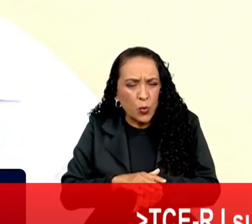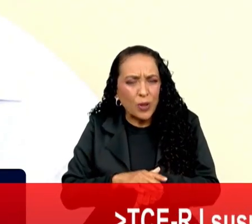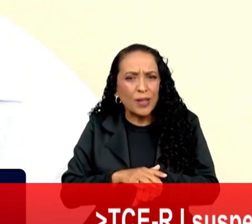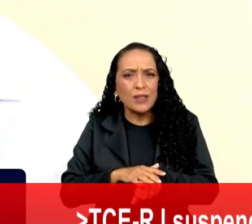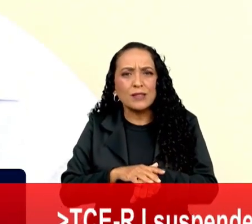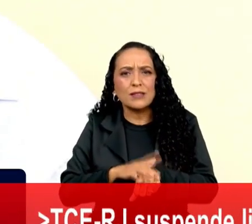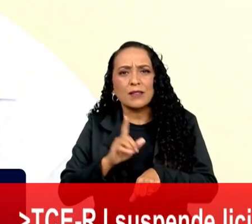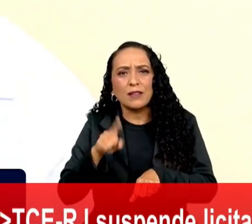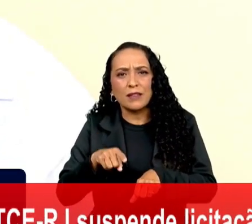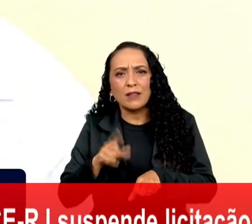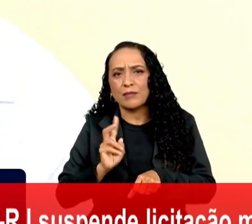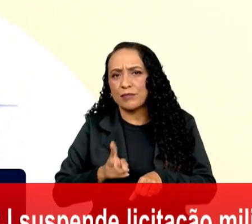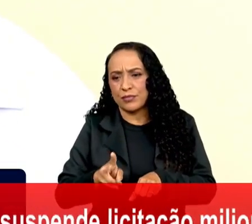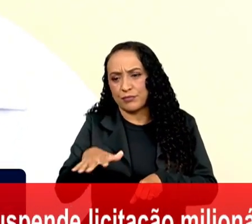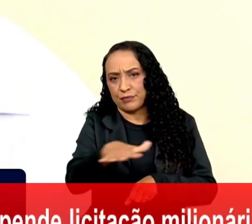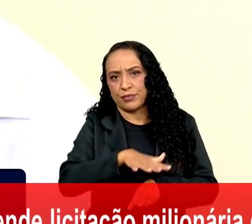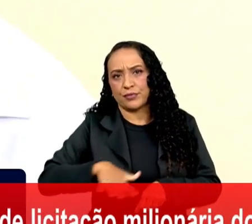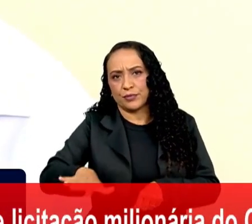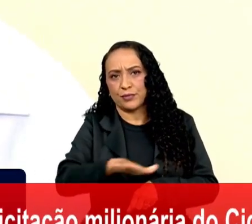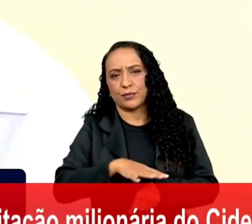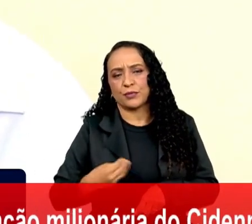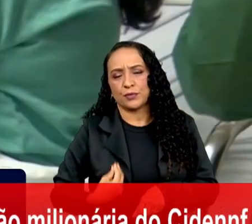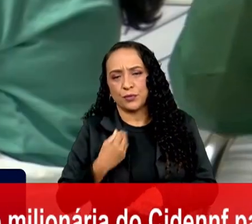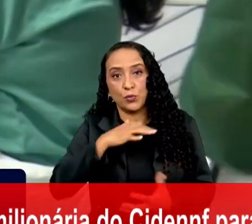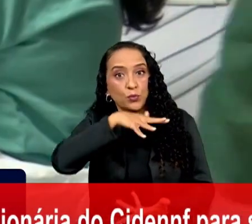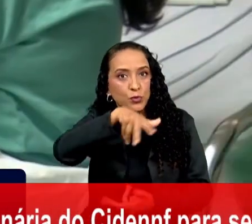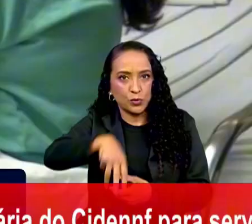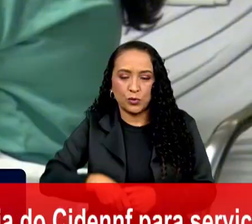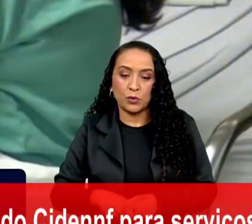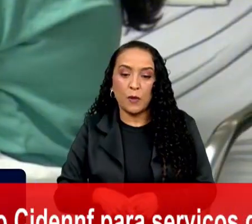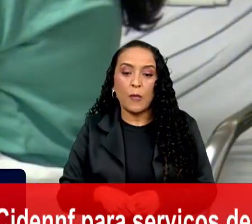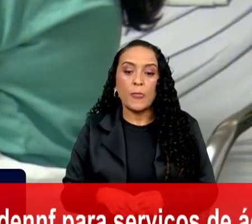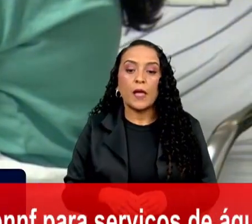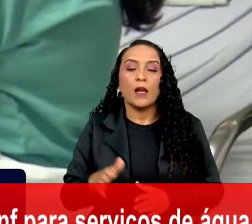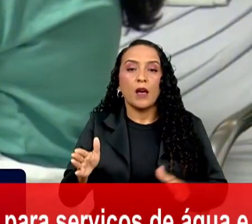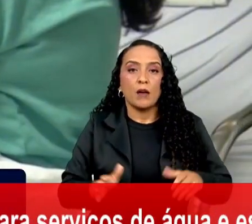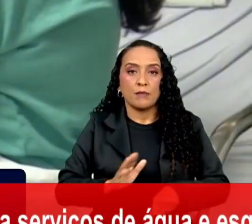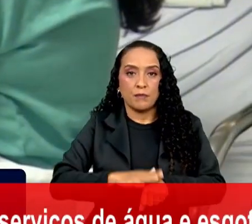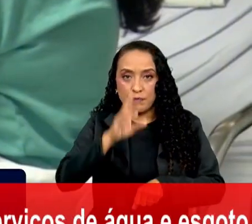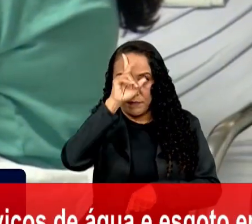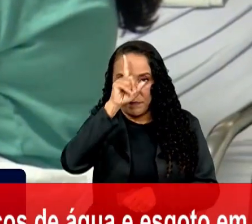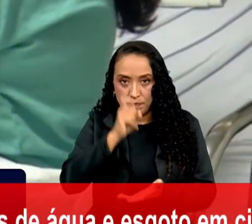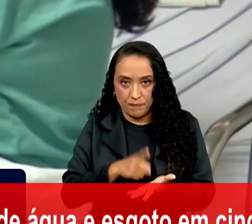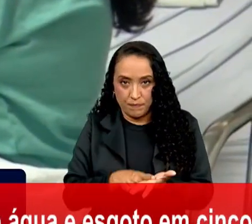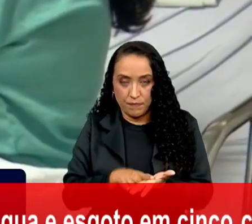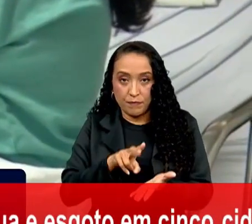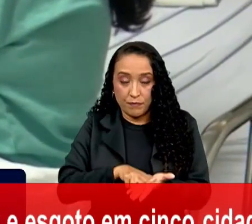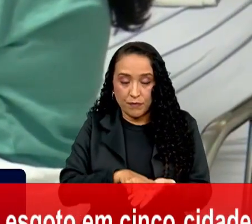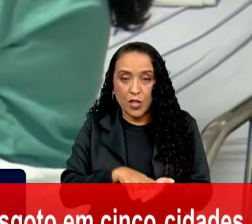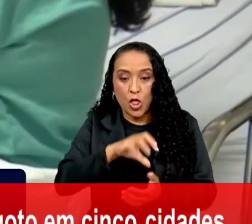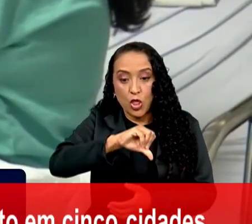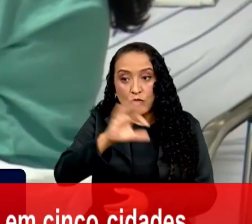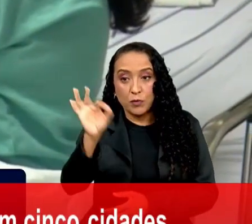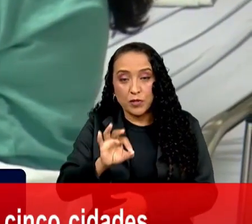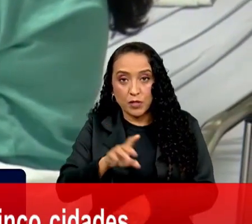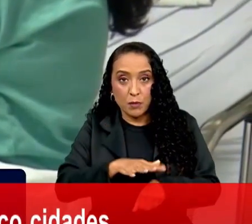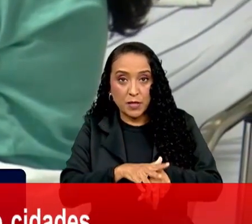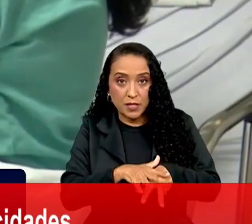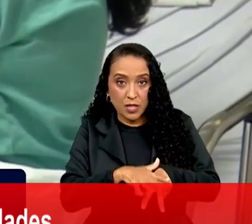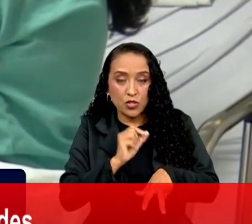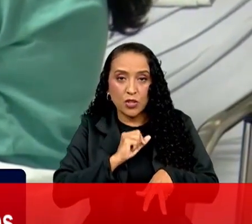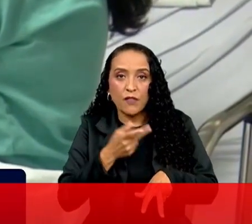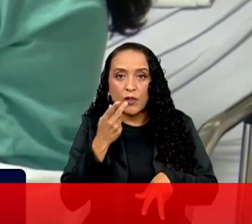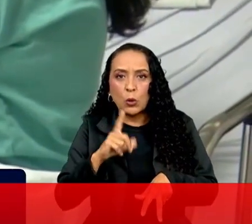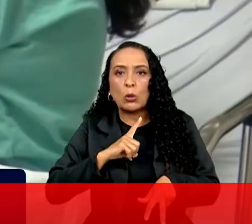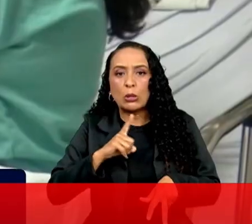extremamente prevalente no nosso meio, em todo o mundo, na verdade. Durante a internação, apenas 9% desses pacientes